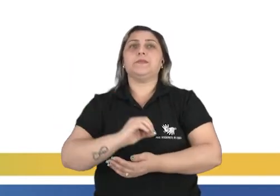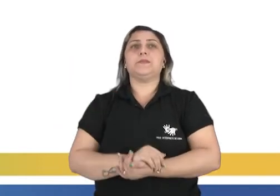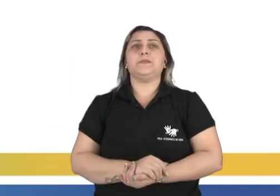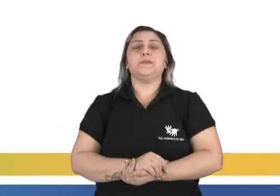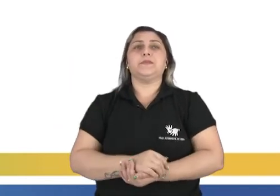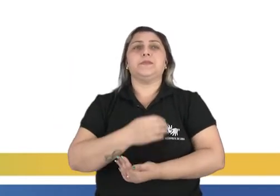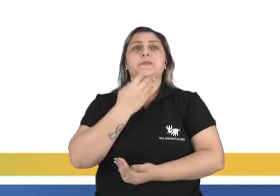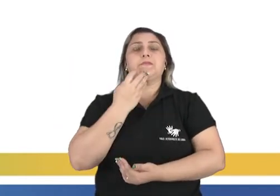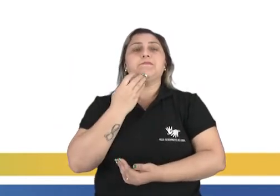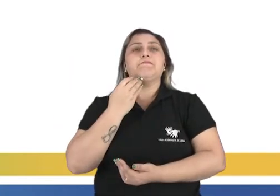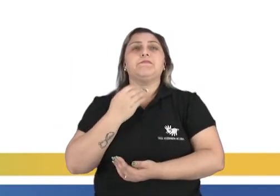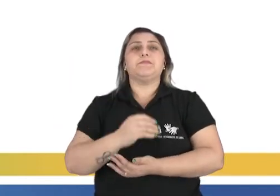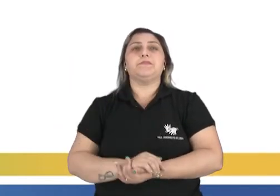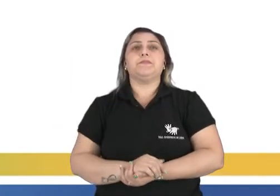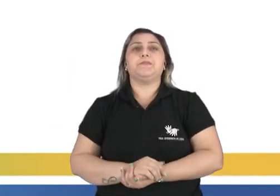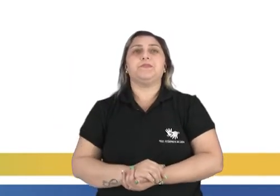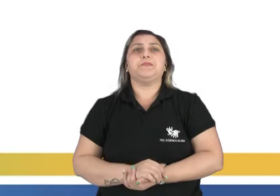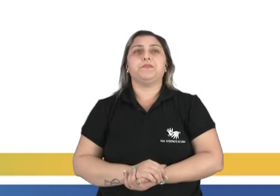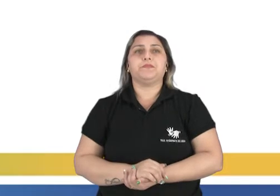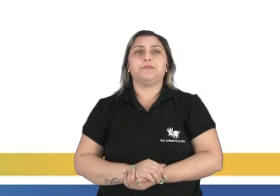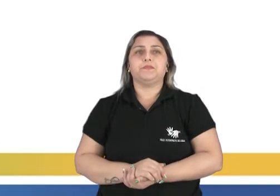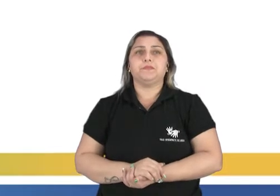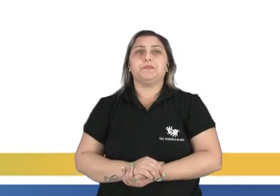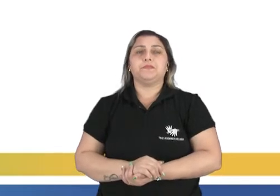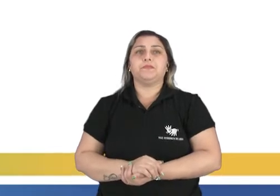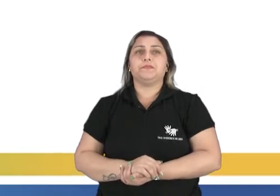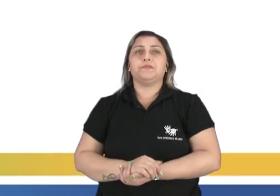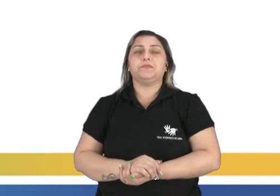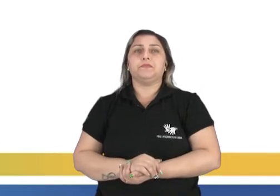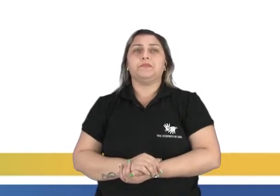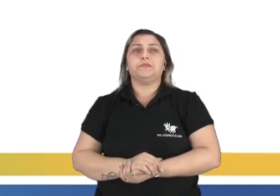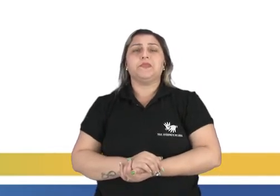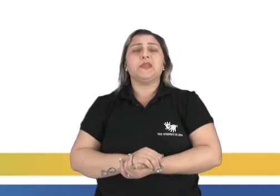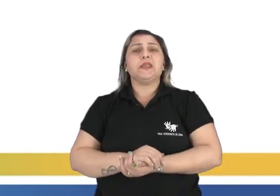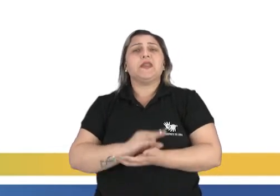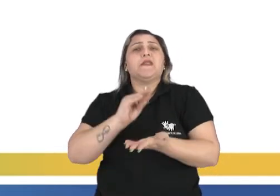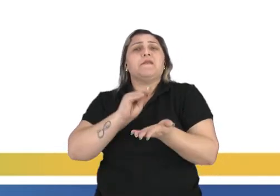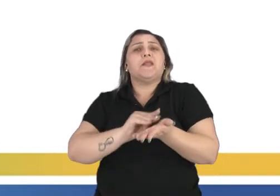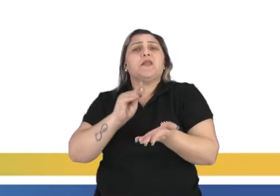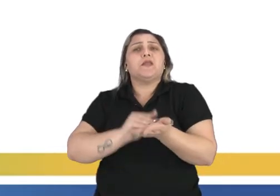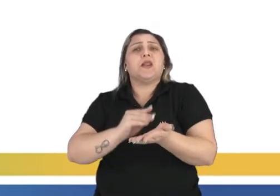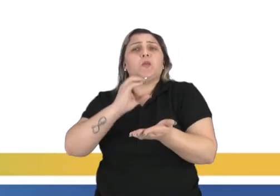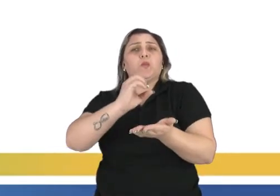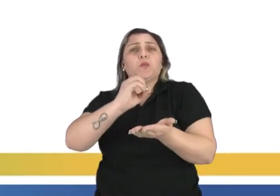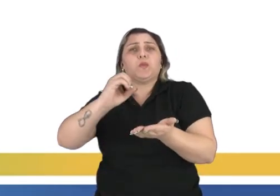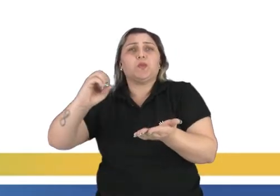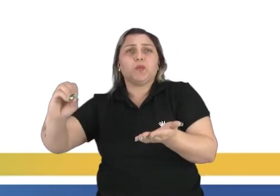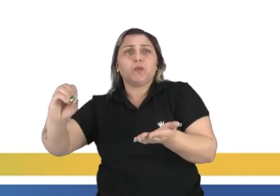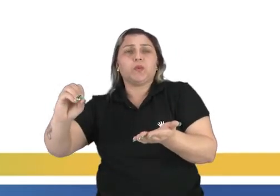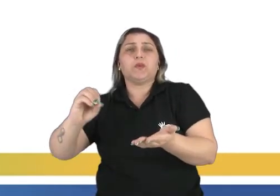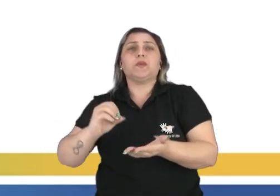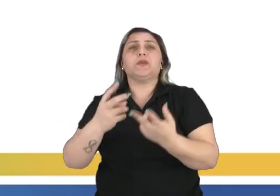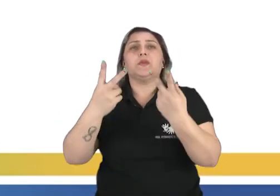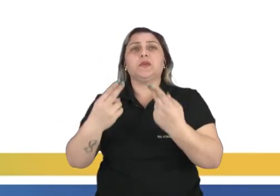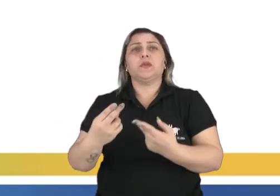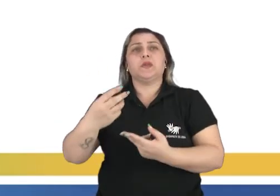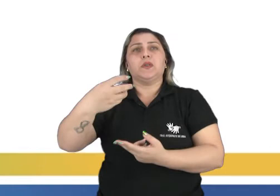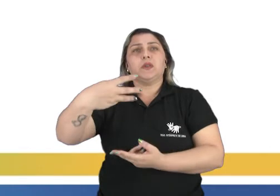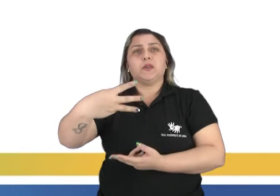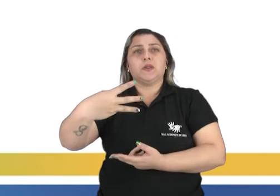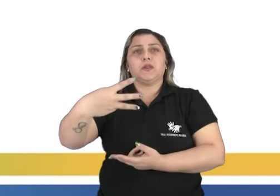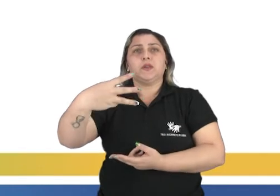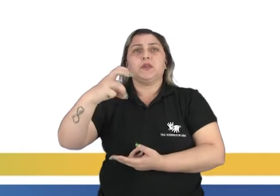e vai pular 3 casas para a direita. Esse espaço que está faltando, você vai colocar zeros. Então, aqui a resposta será